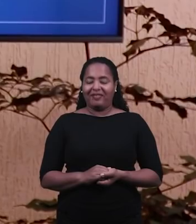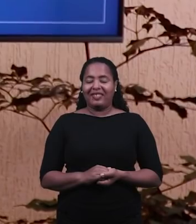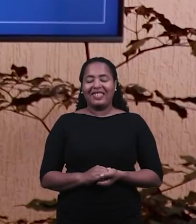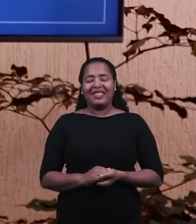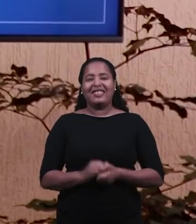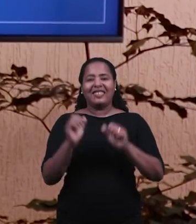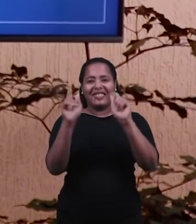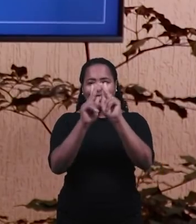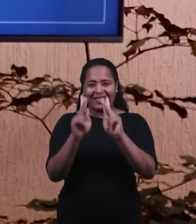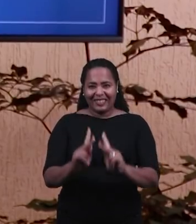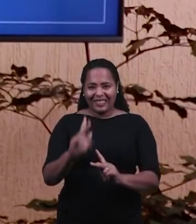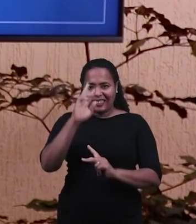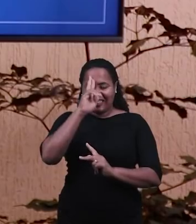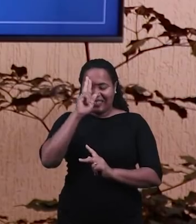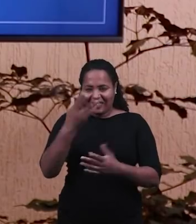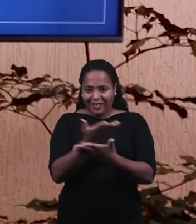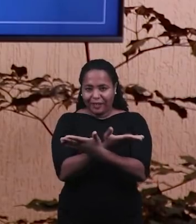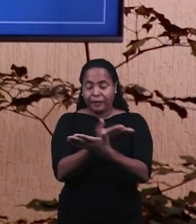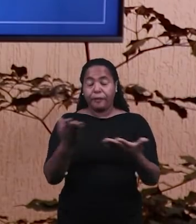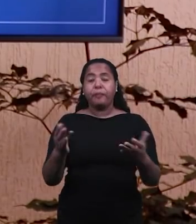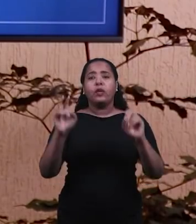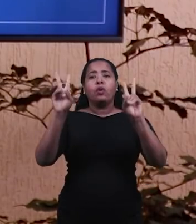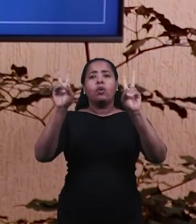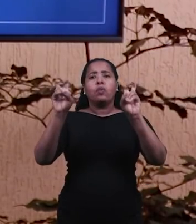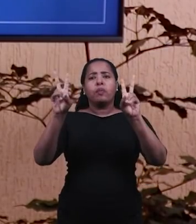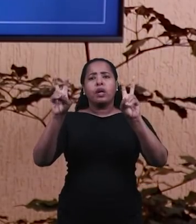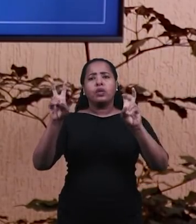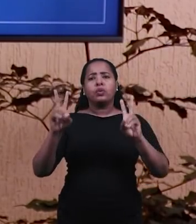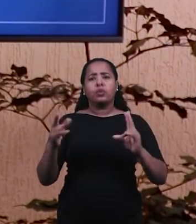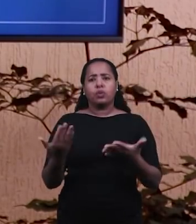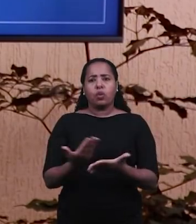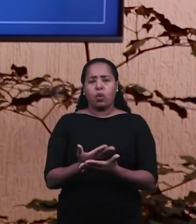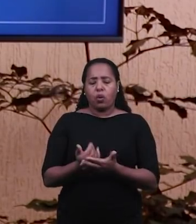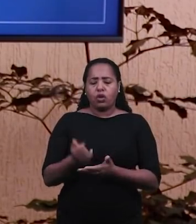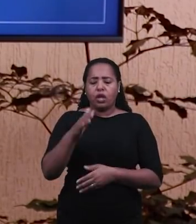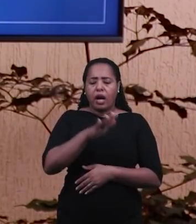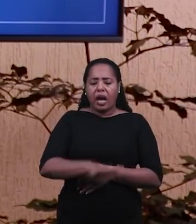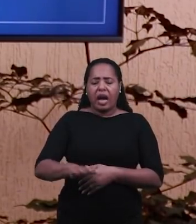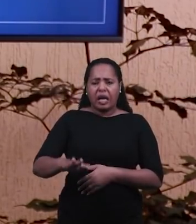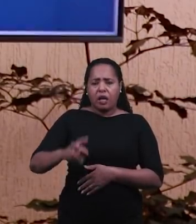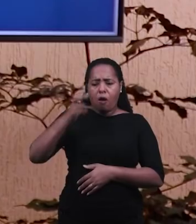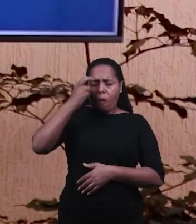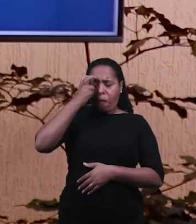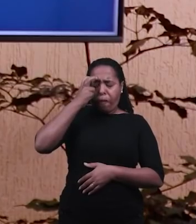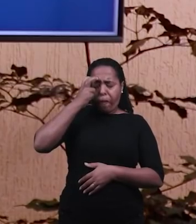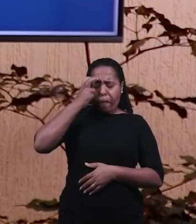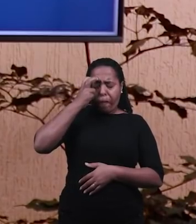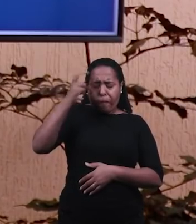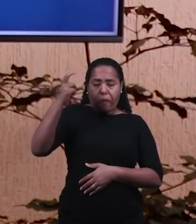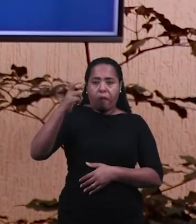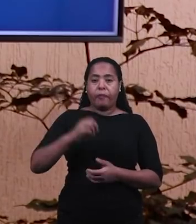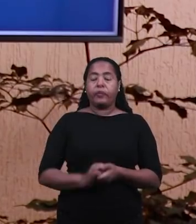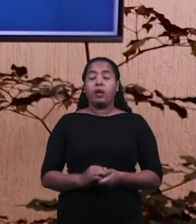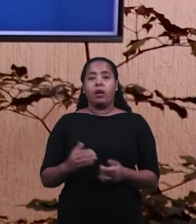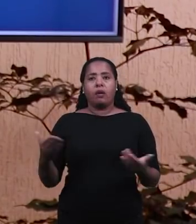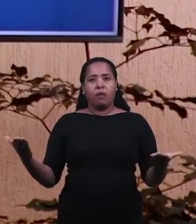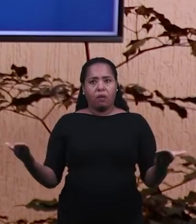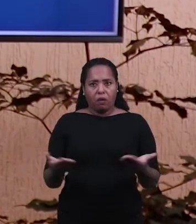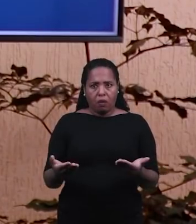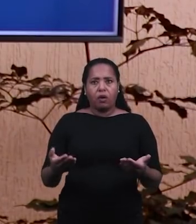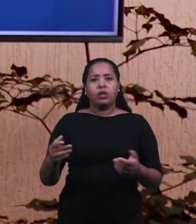A paz do Senhor, irmãos. O nosso assunto hoje é sobre a criança que é muito inteligente. Hoje nós sabemos